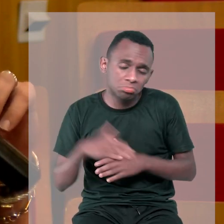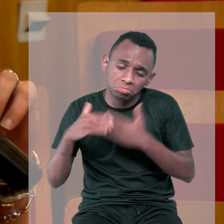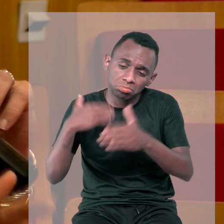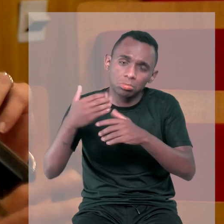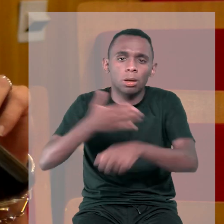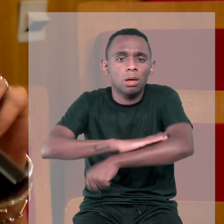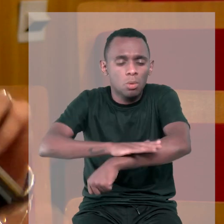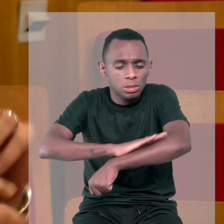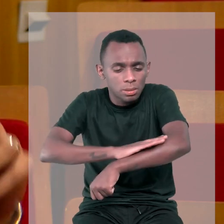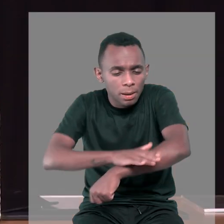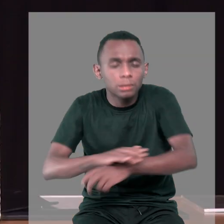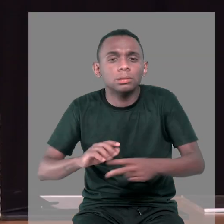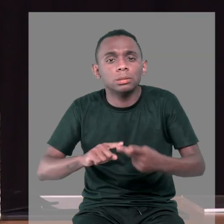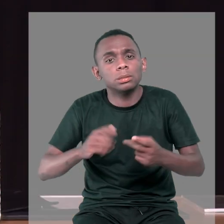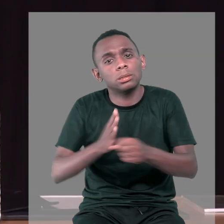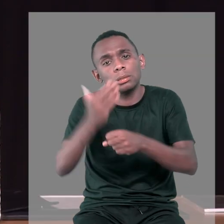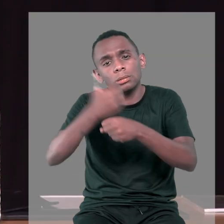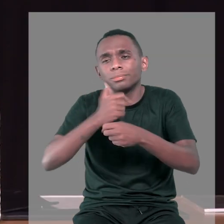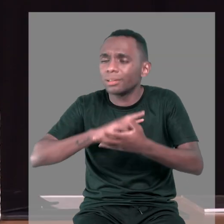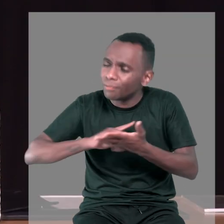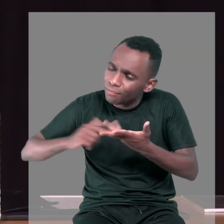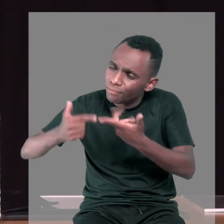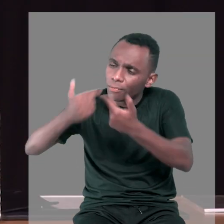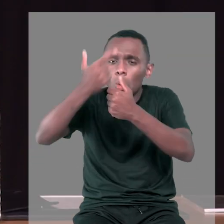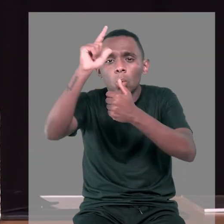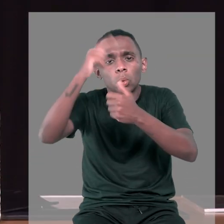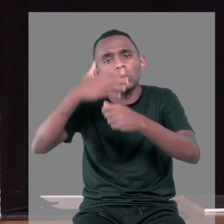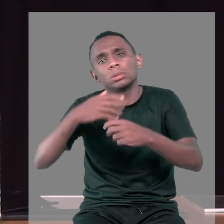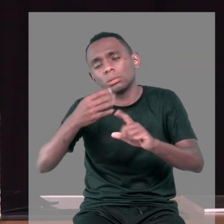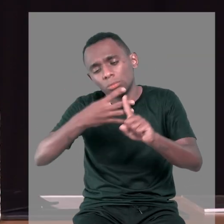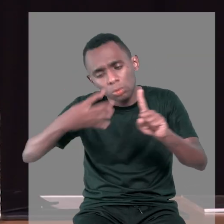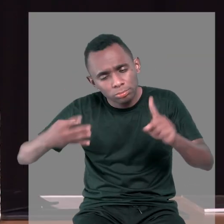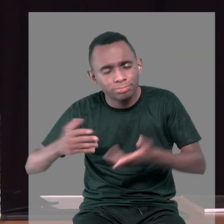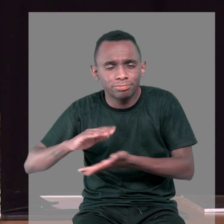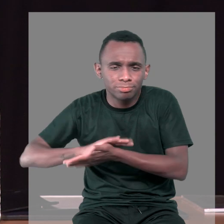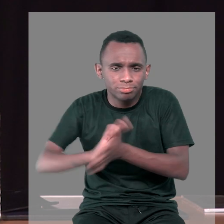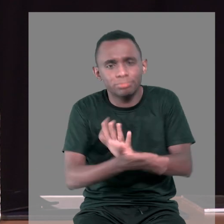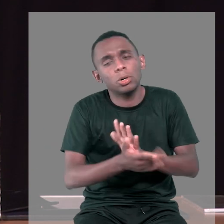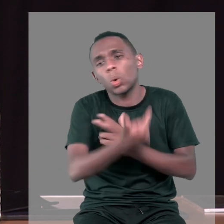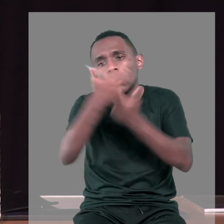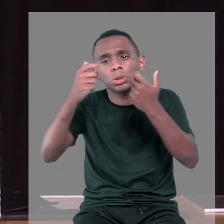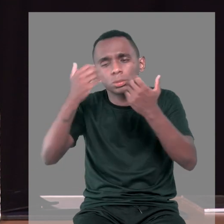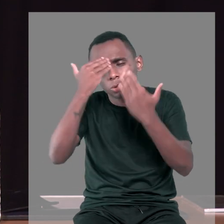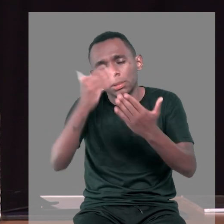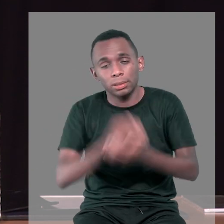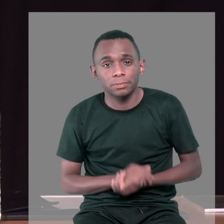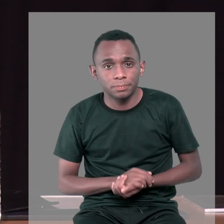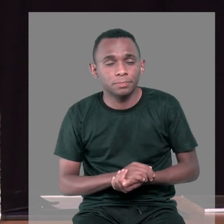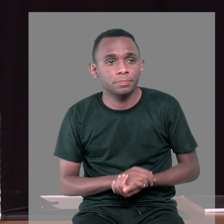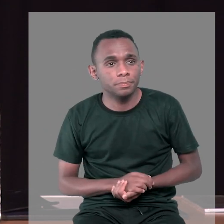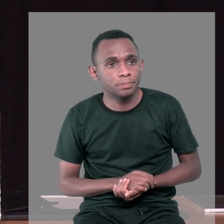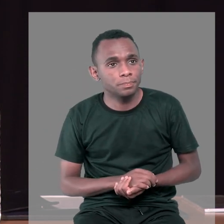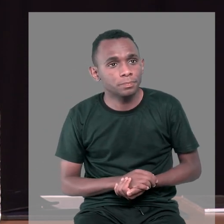mais. É isso, obrigado. Obrigado pela questão. Mas eu acho que isso que você, se eu